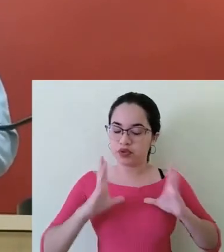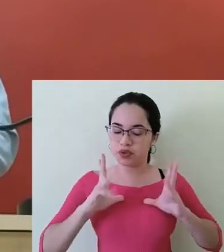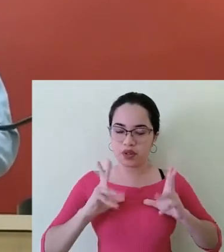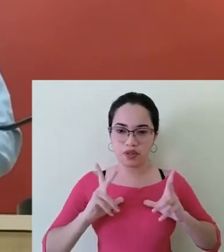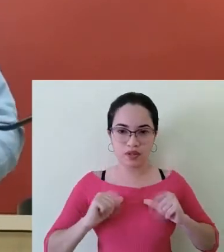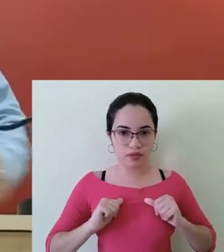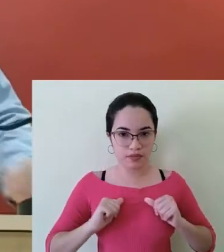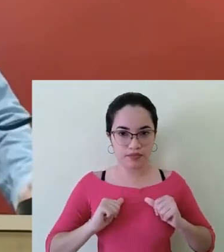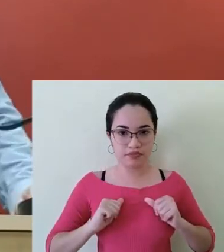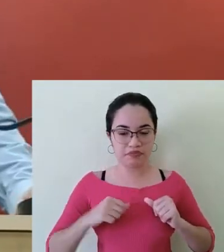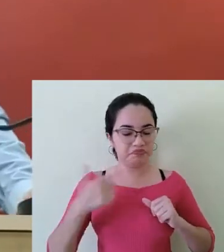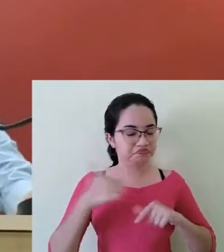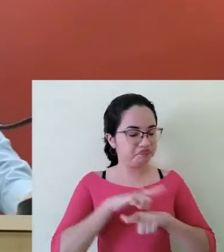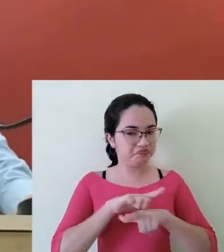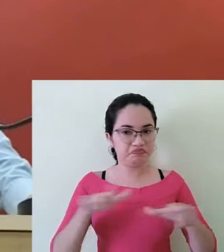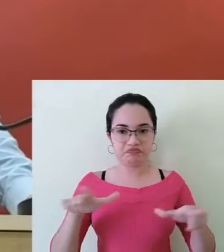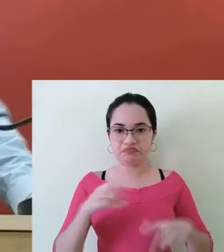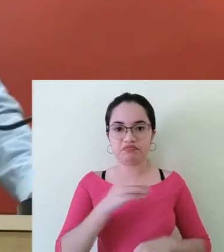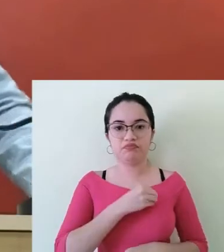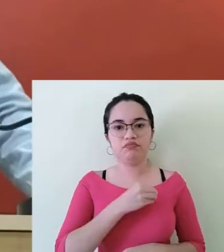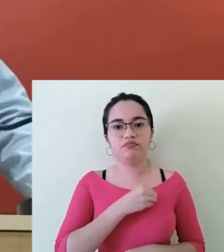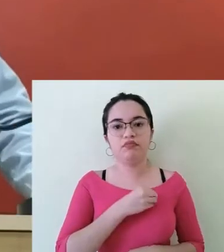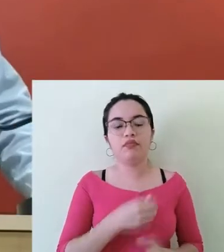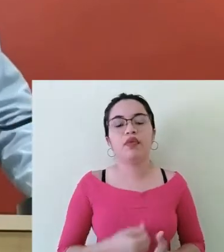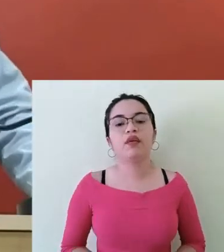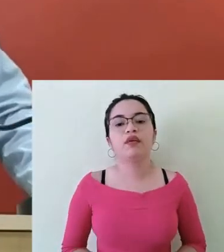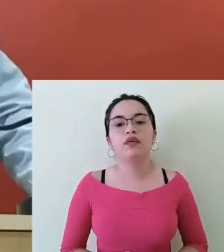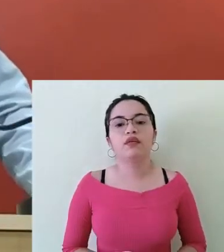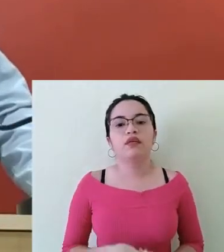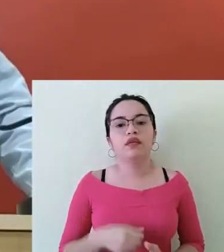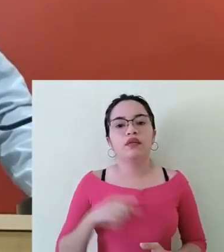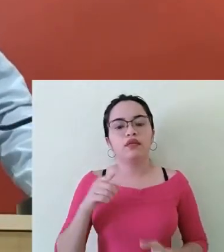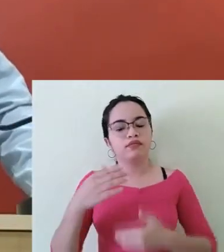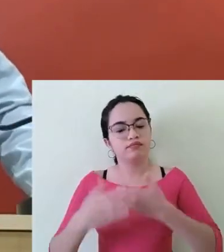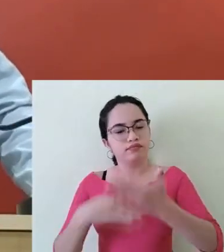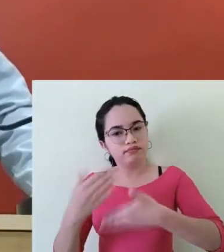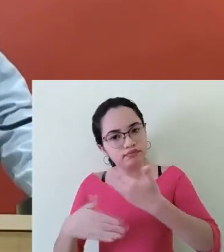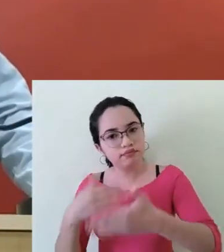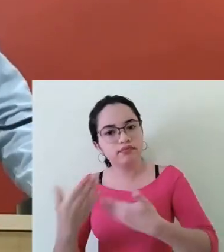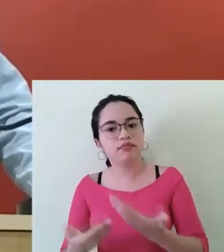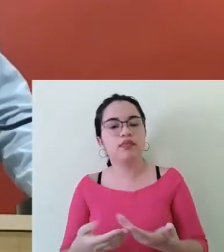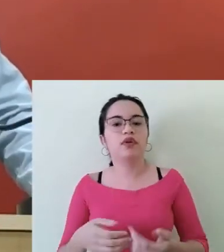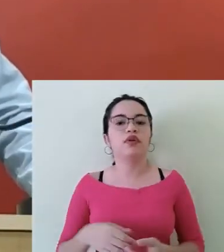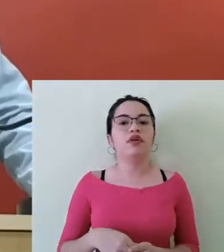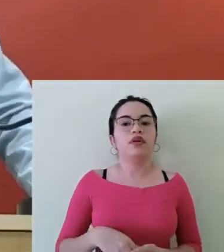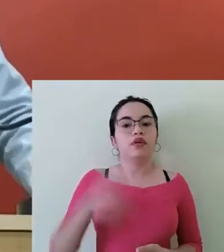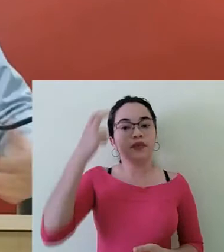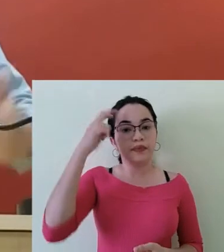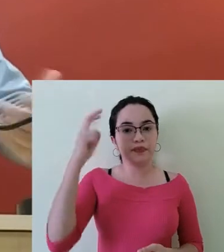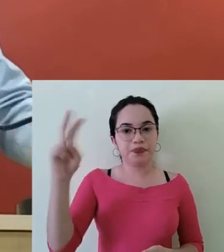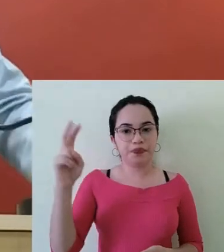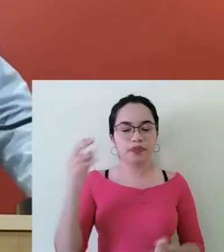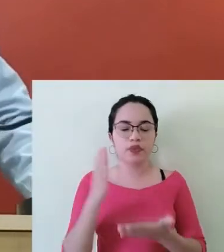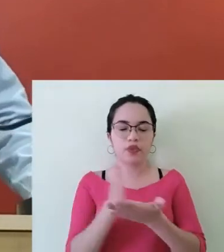está limpo e sem pecados? Nessa jornada da sabedoria, uma